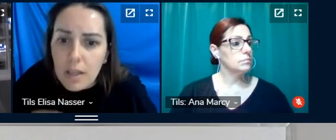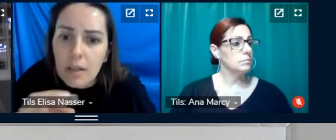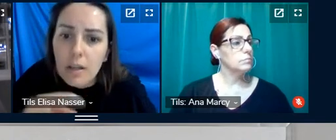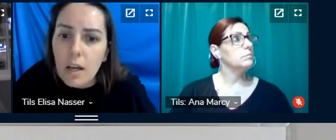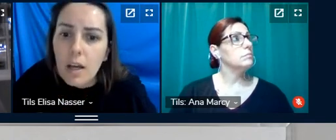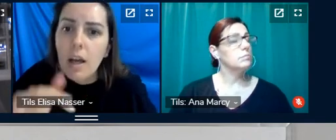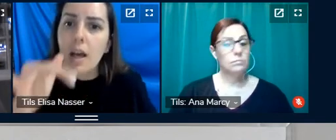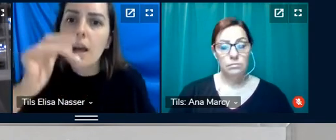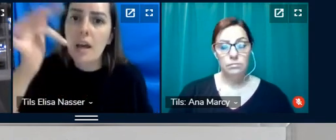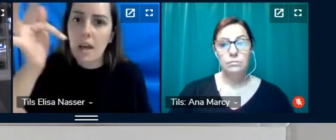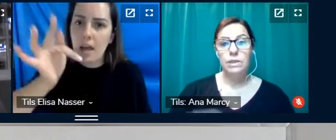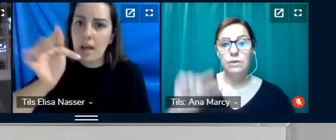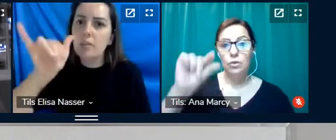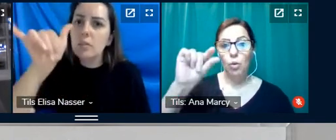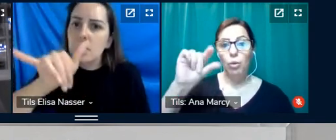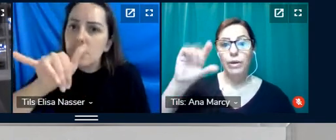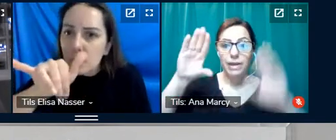FY,